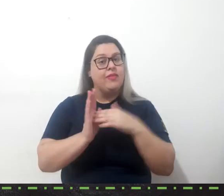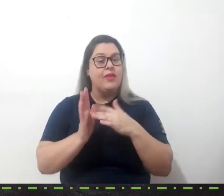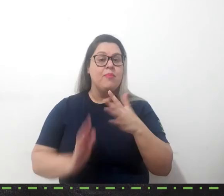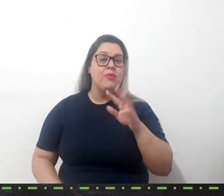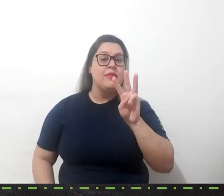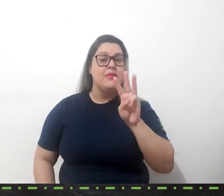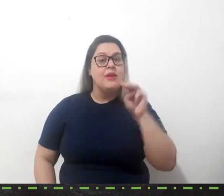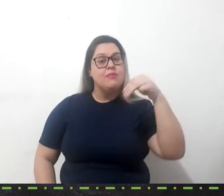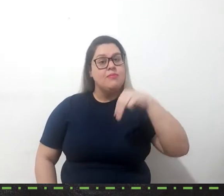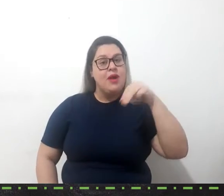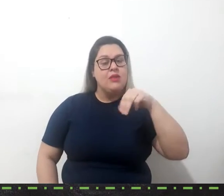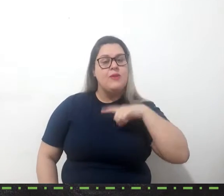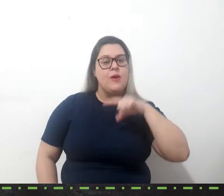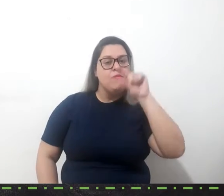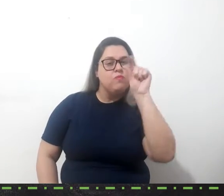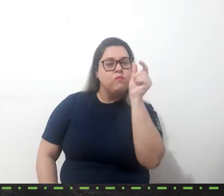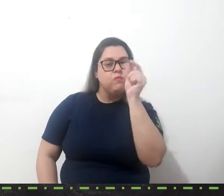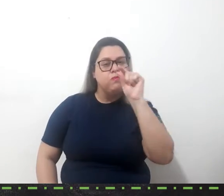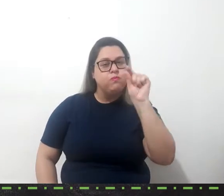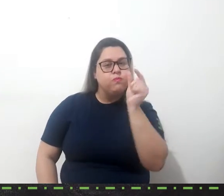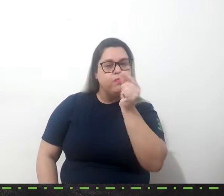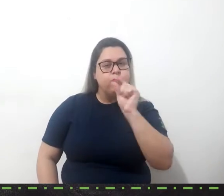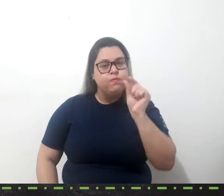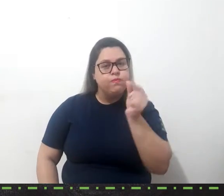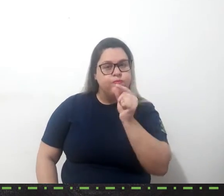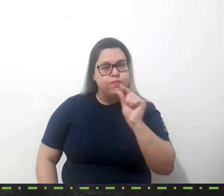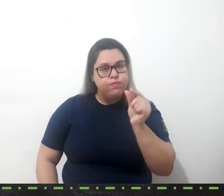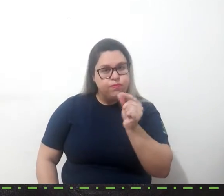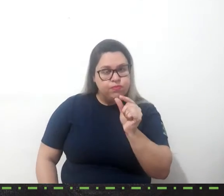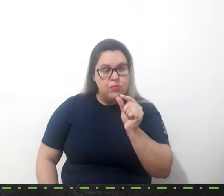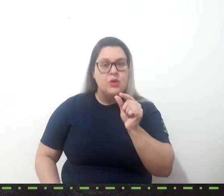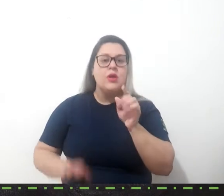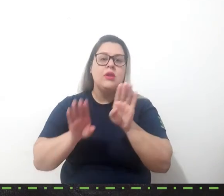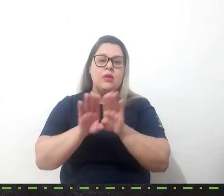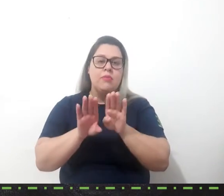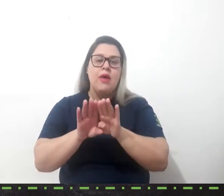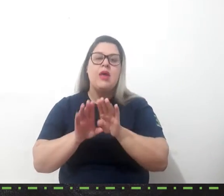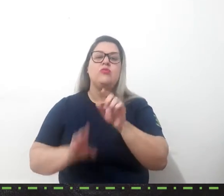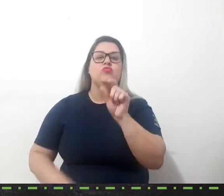de voltas. O intestino grosso